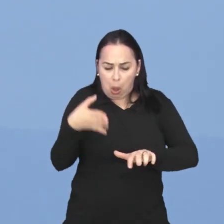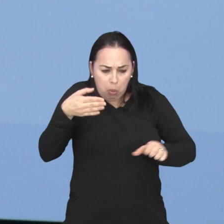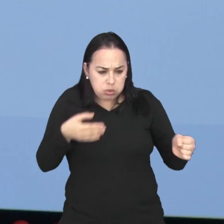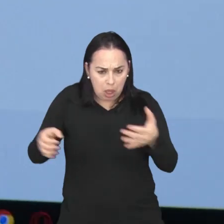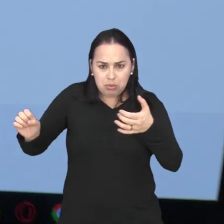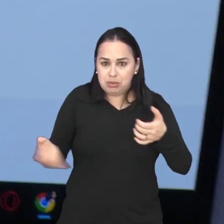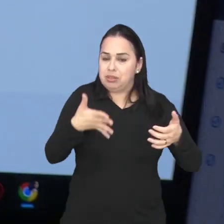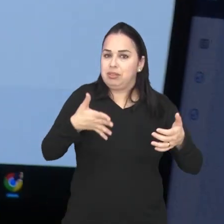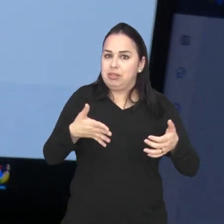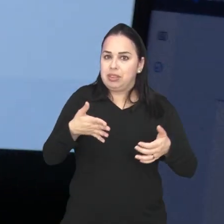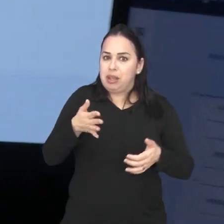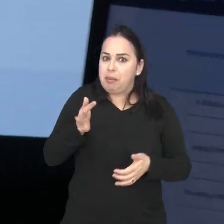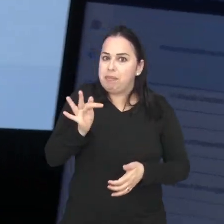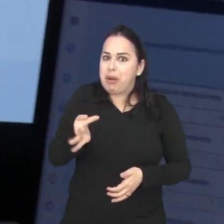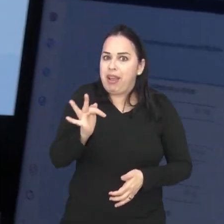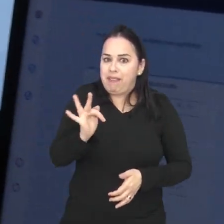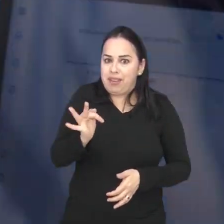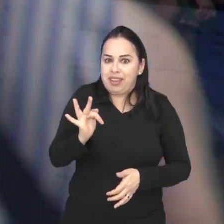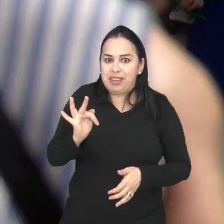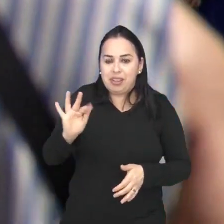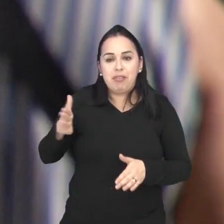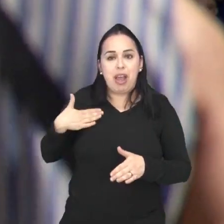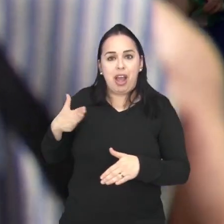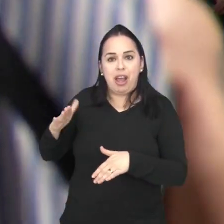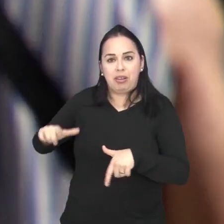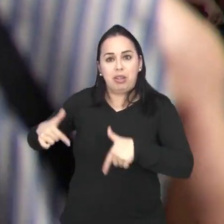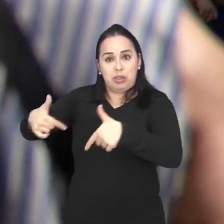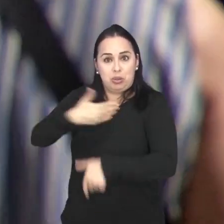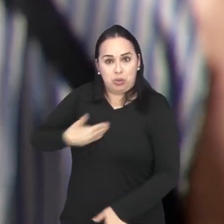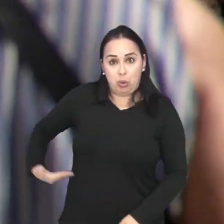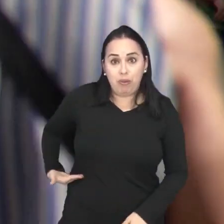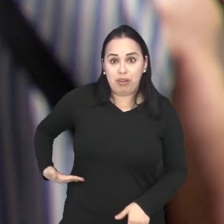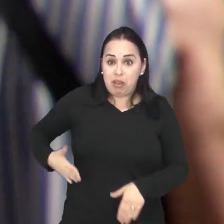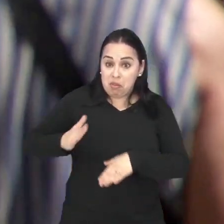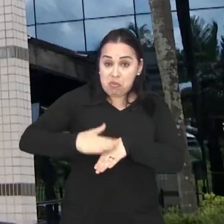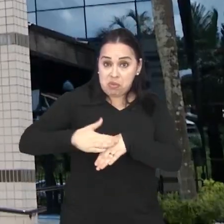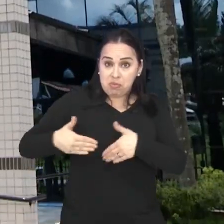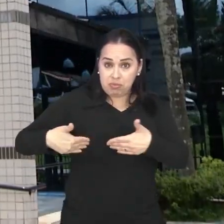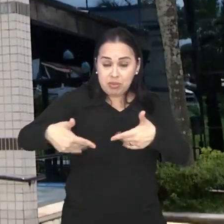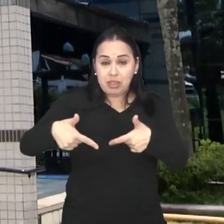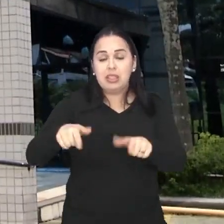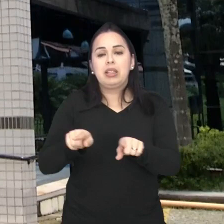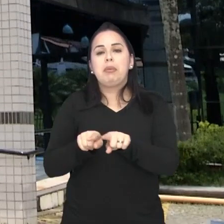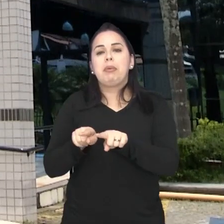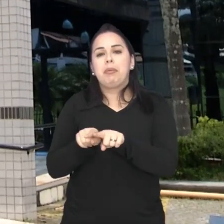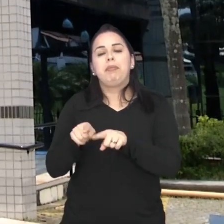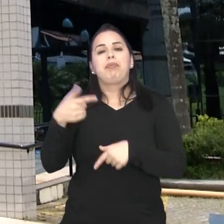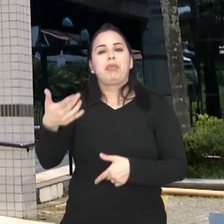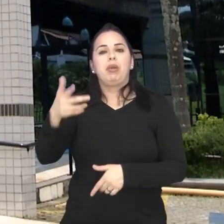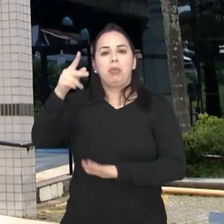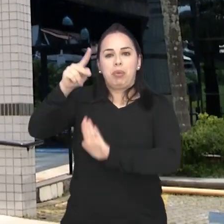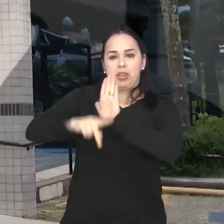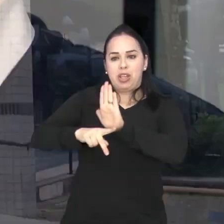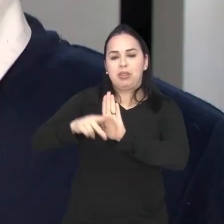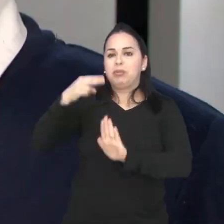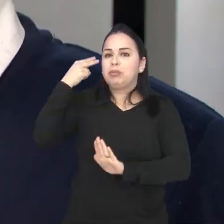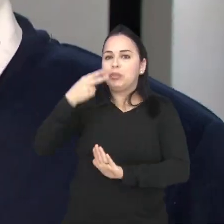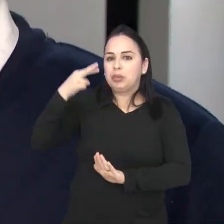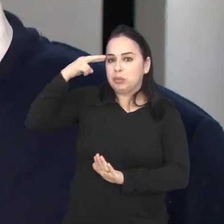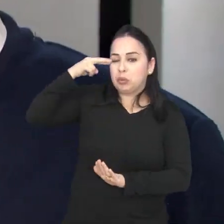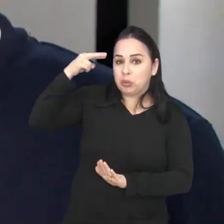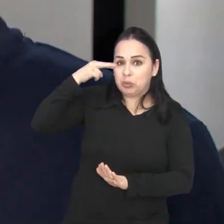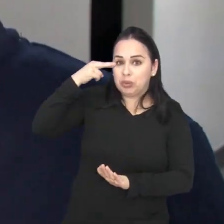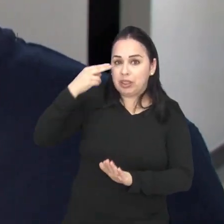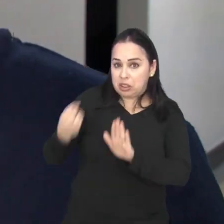novas tecnologias deve em breve fazer parte das políticas públicas de São José. A Câmara aprovou um projeto proposto pelo vereador